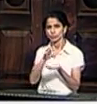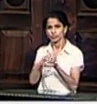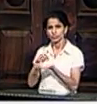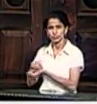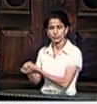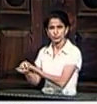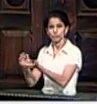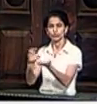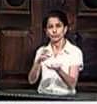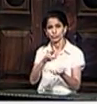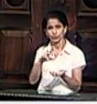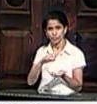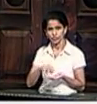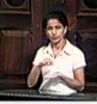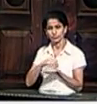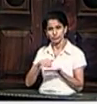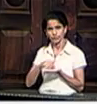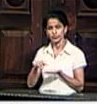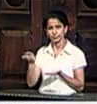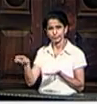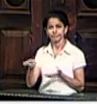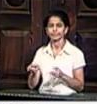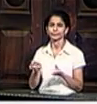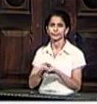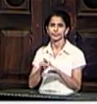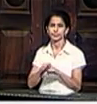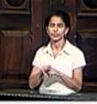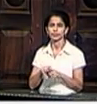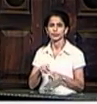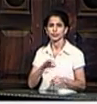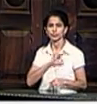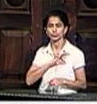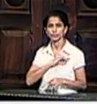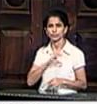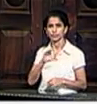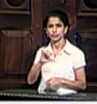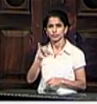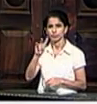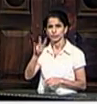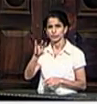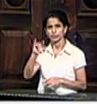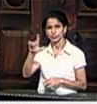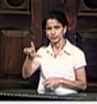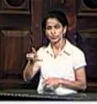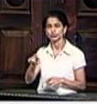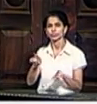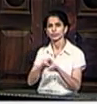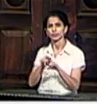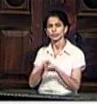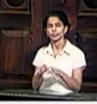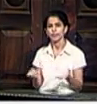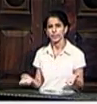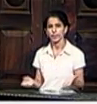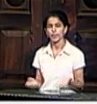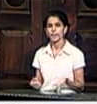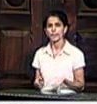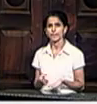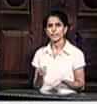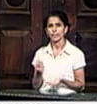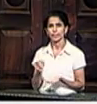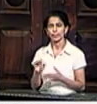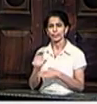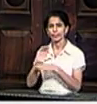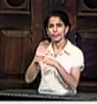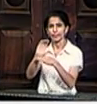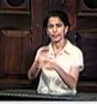E aí, no âmbito da Polícia Civil, por certo, atingirão a gratificação da